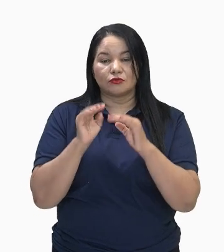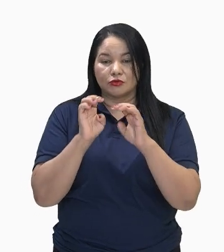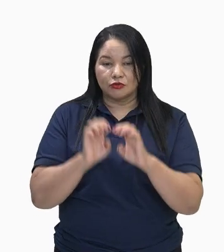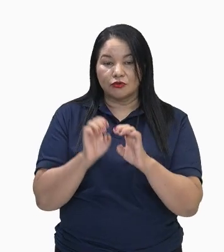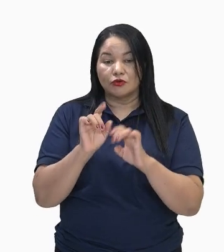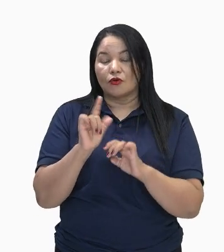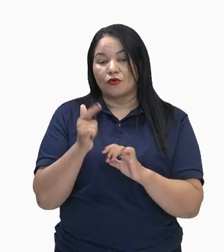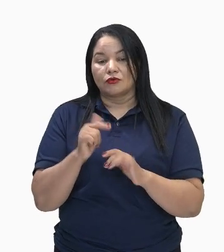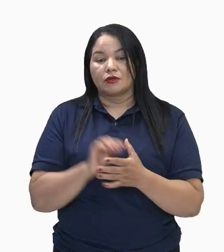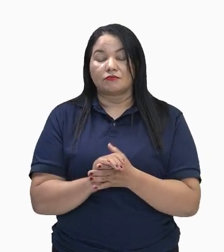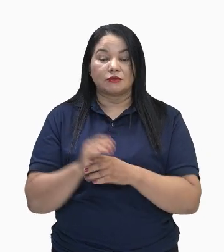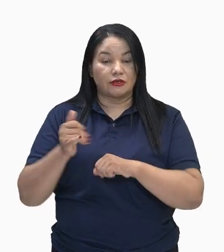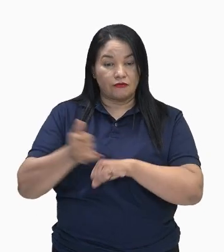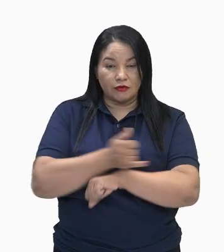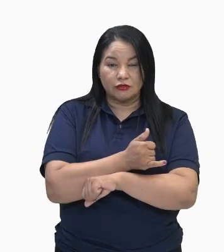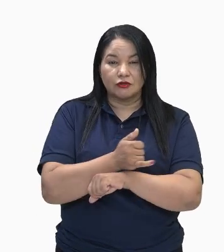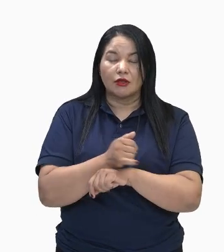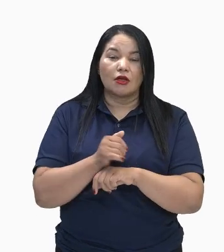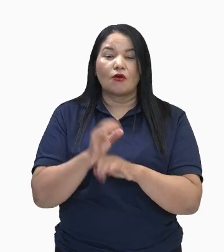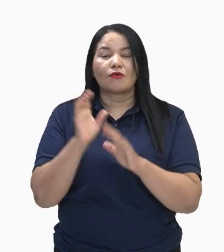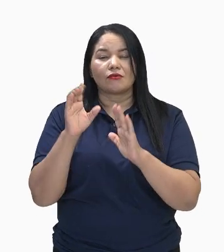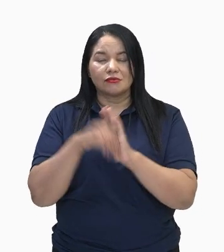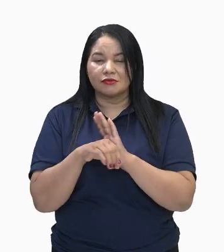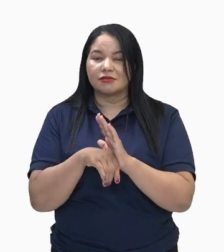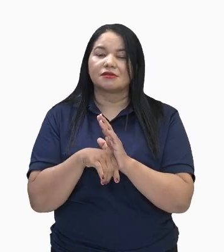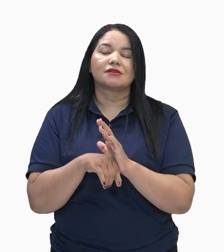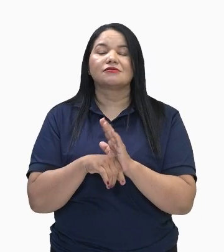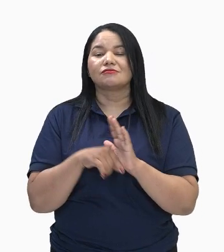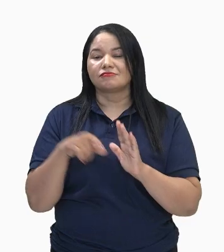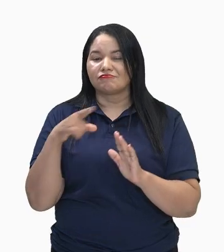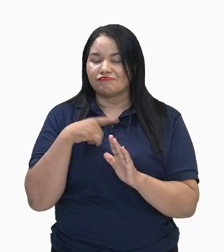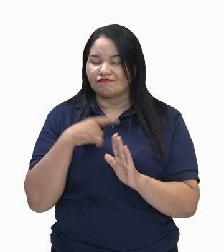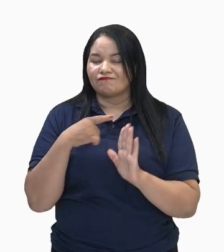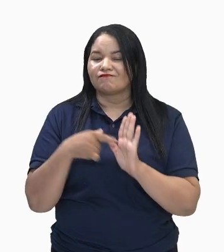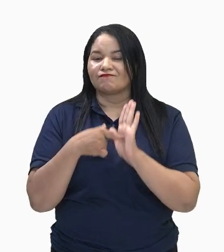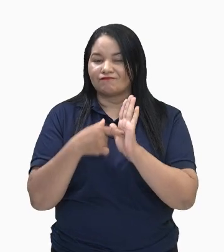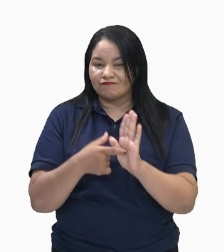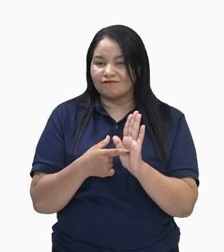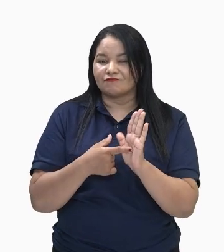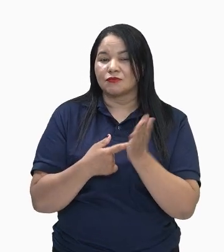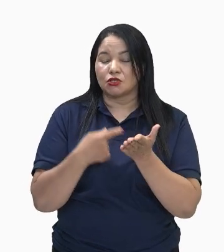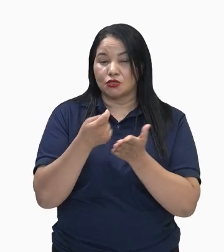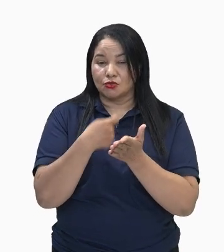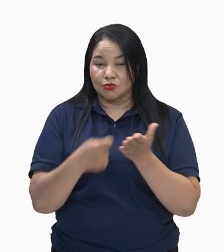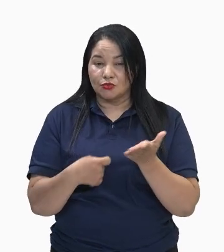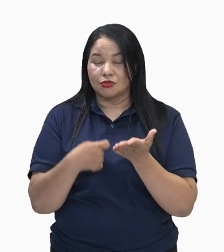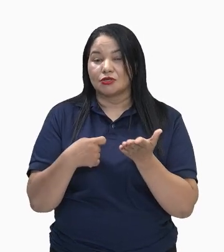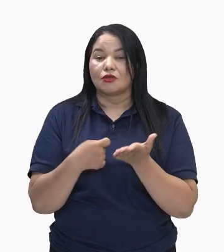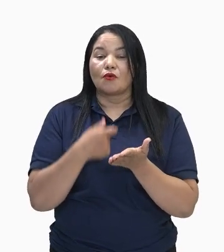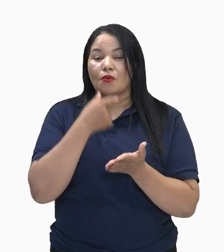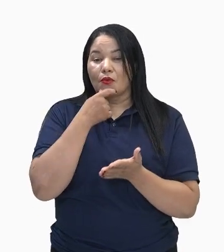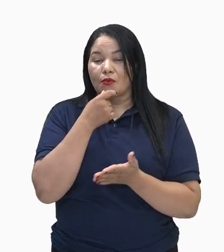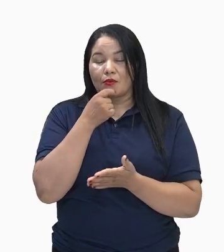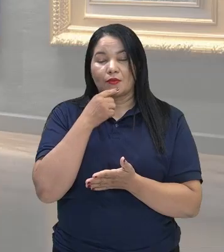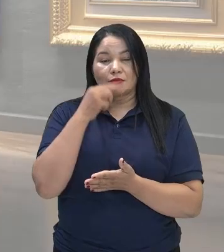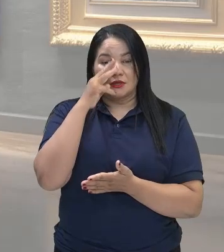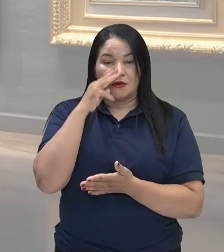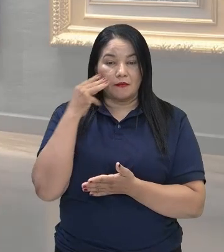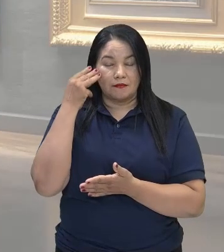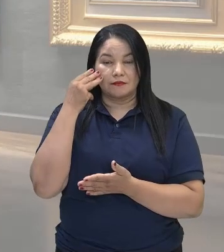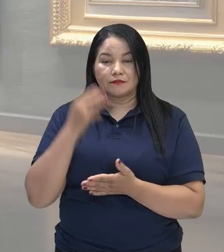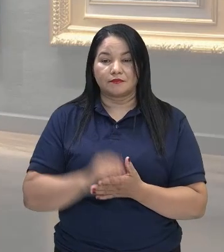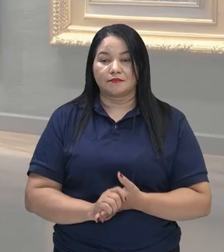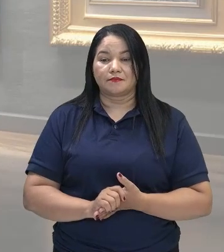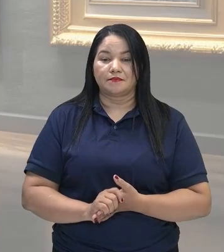infraestrutura. Esses são conceitos que estão presentes na obra de Karl Marx. Lembrando que não